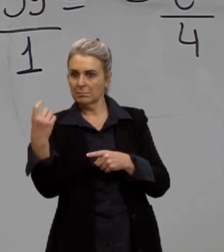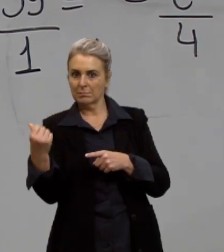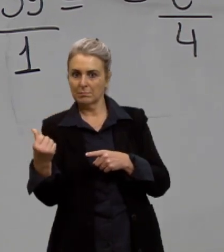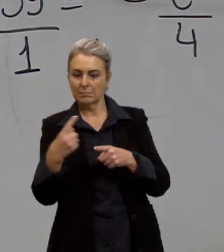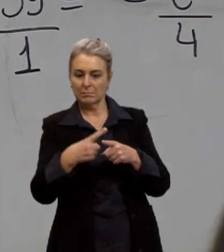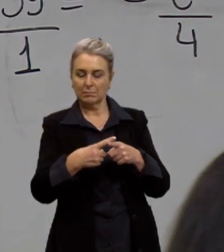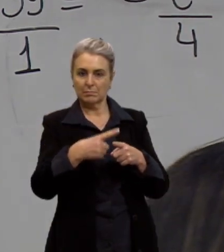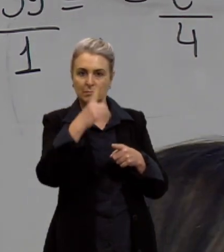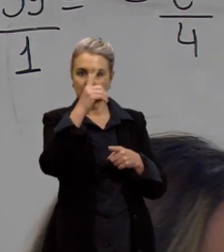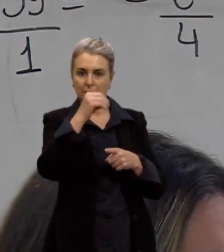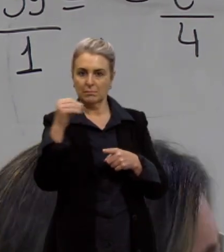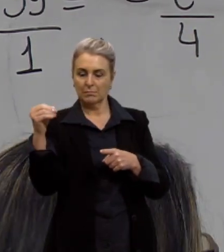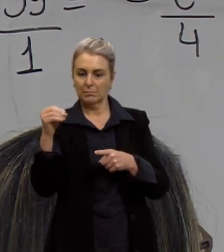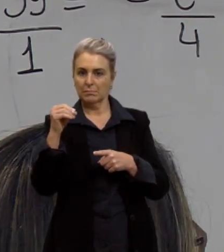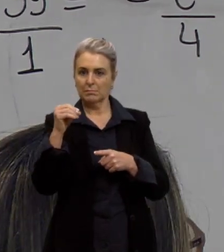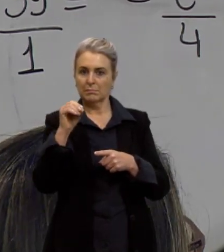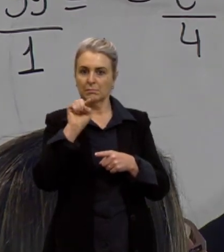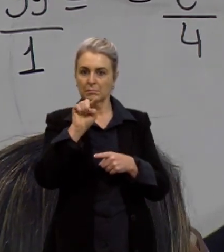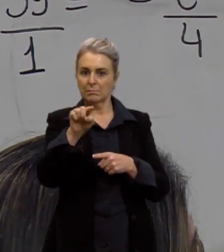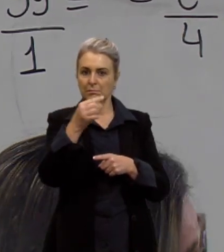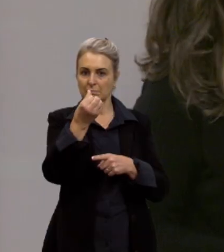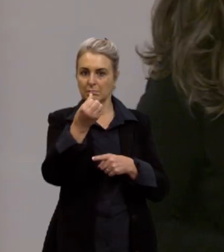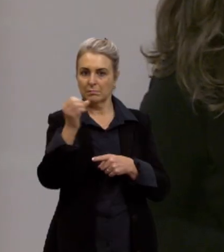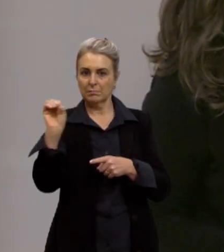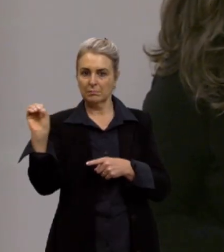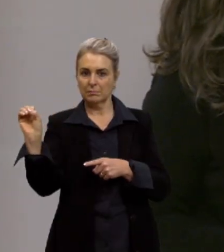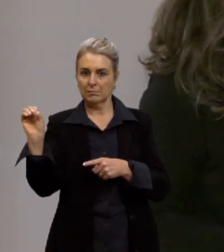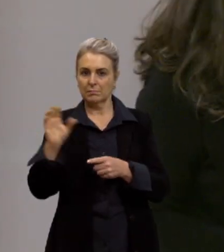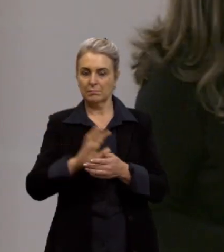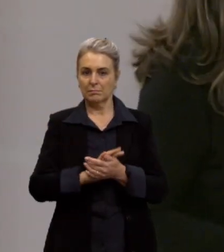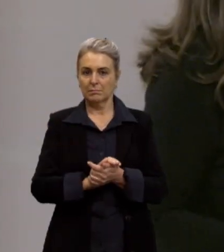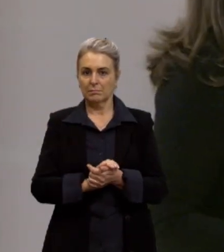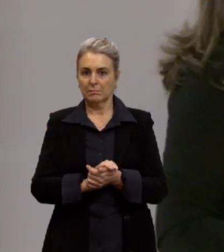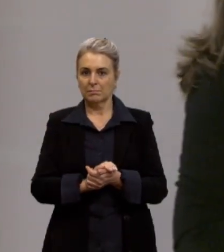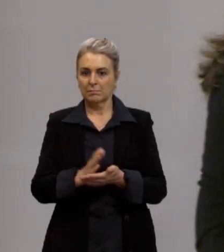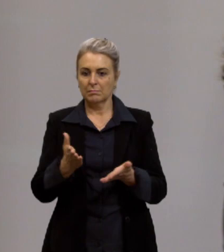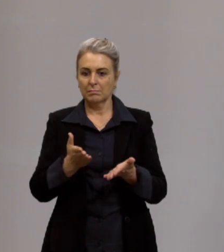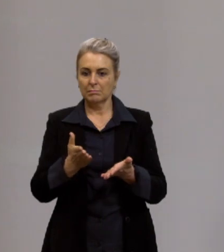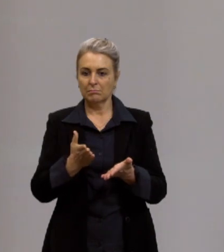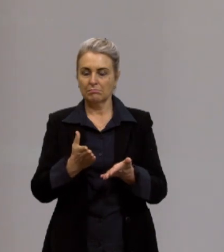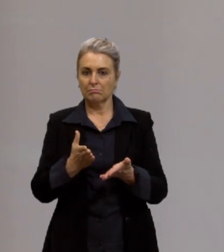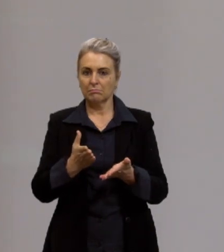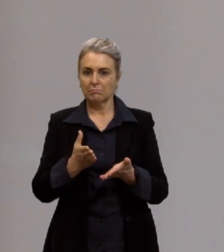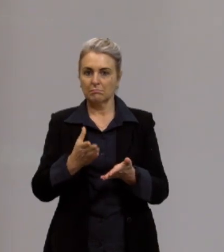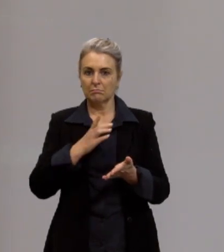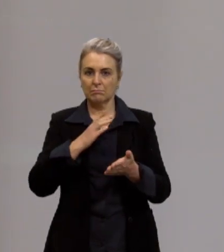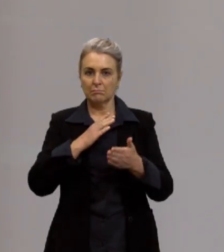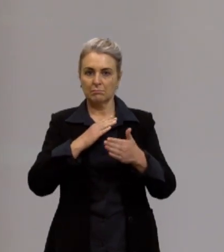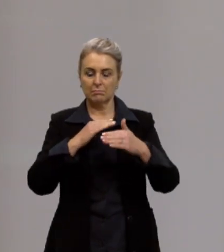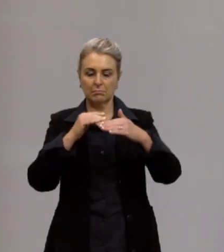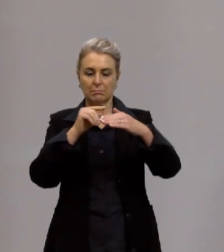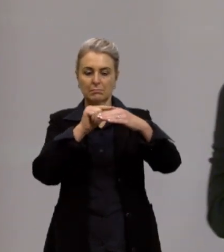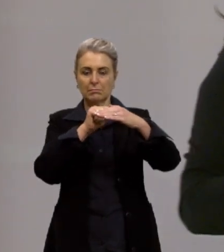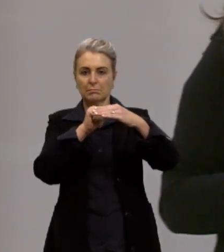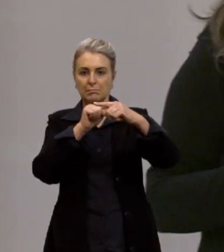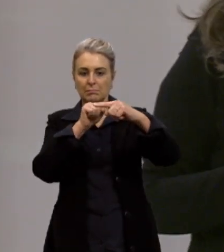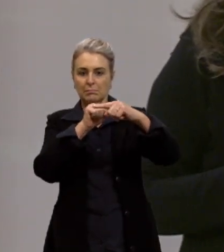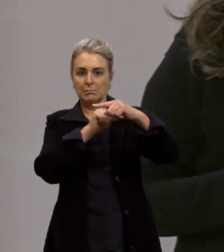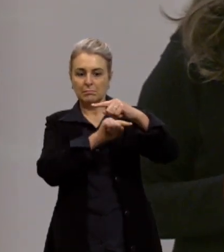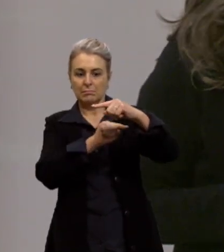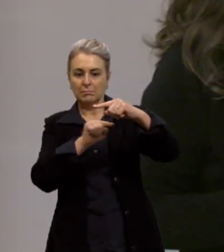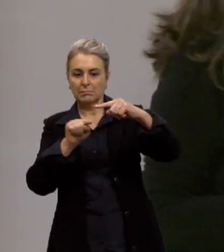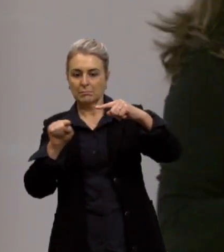vezes 100, 1.600. Nesse momento, nós temos os denominadores iguais e nós